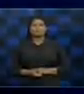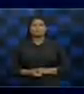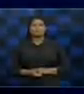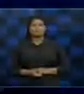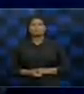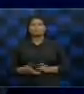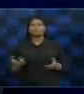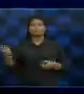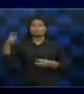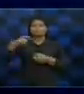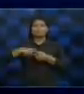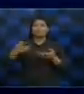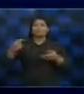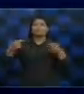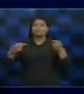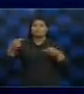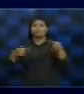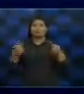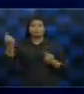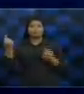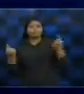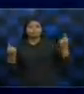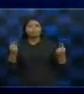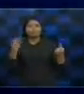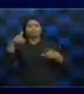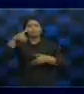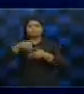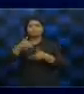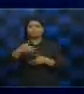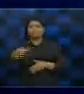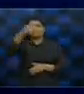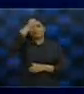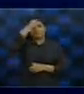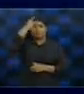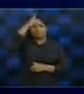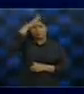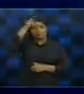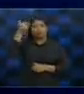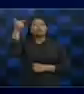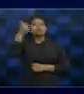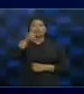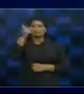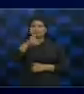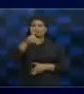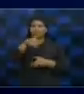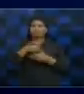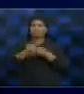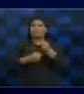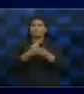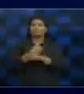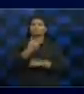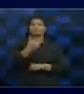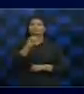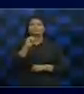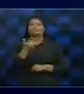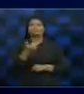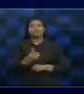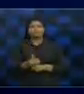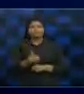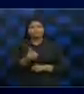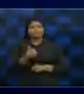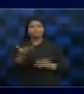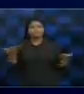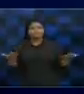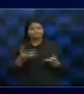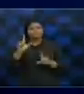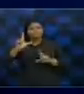E voltamos com o debate entre os candidatos à Prefeitura de Manaus, segundo turno, eleições 2016, Band.